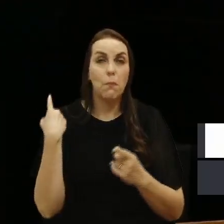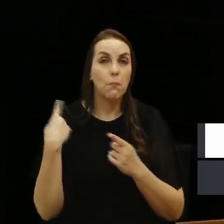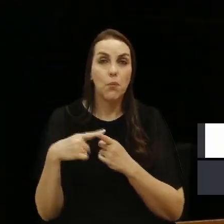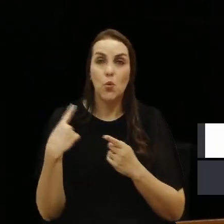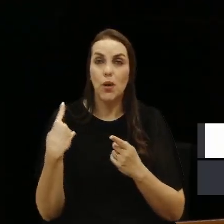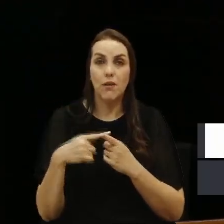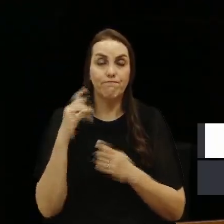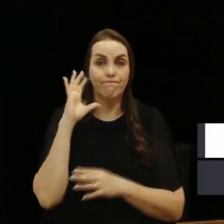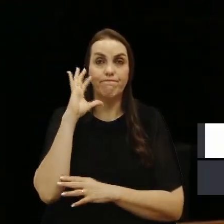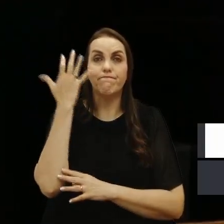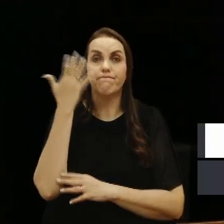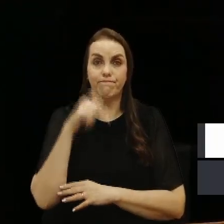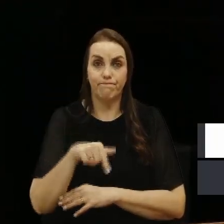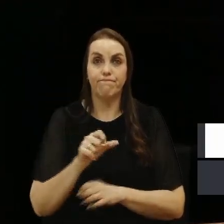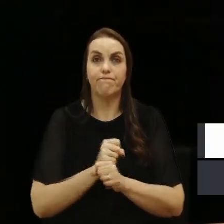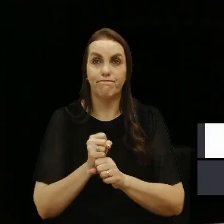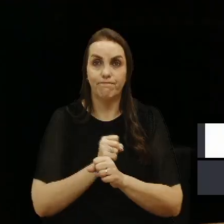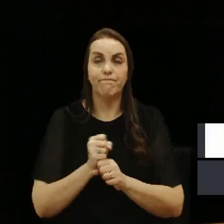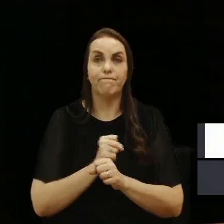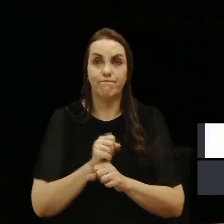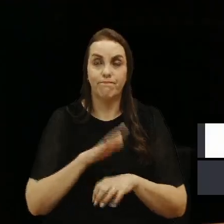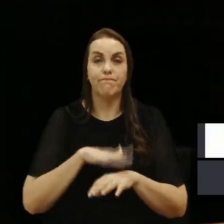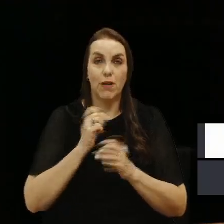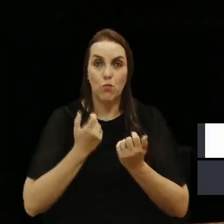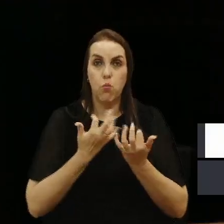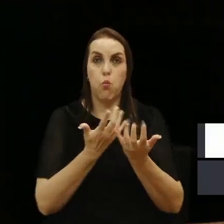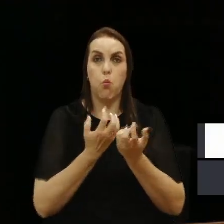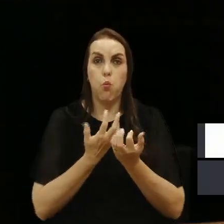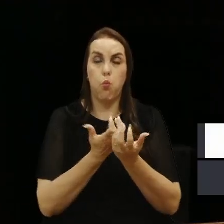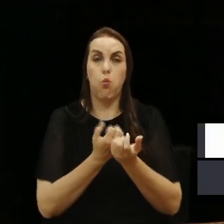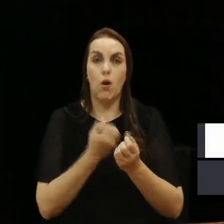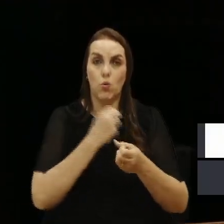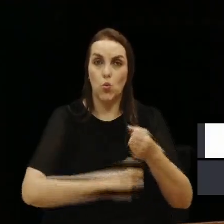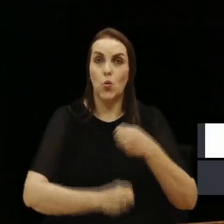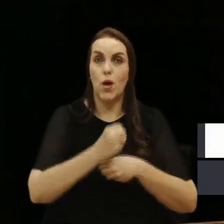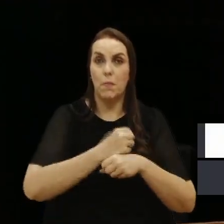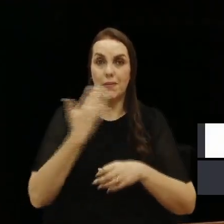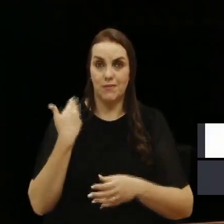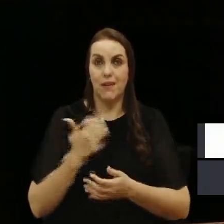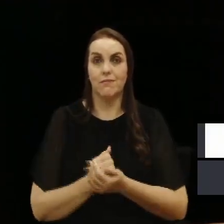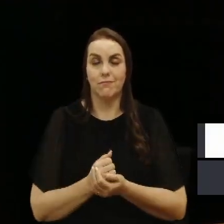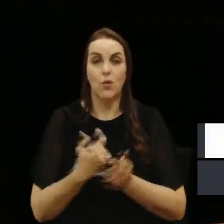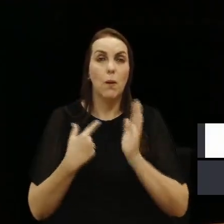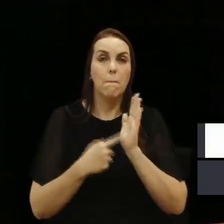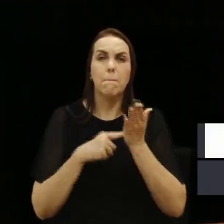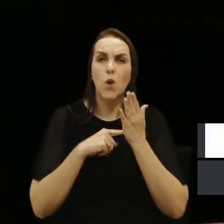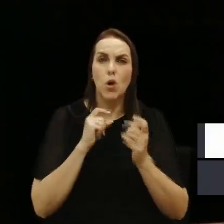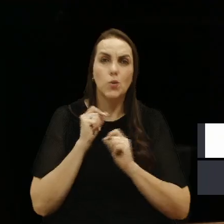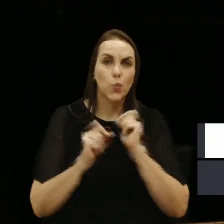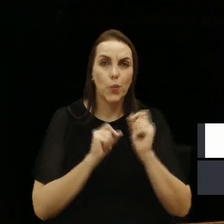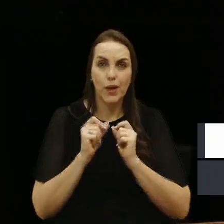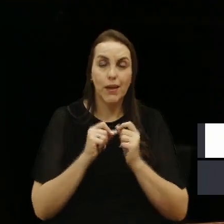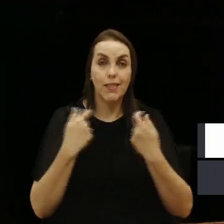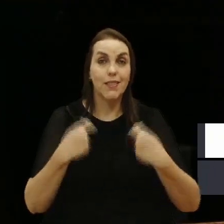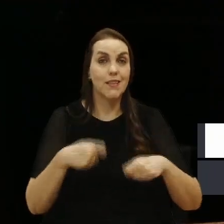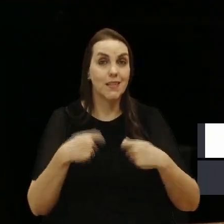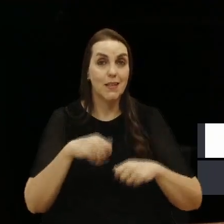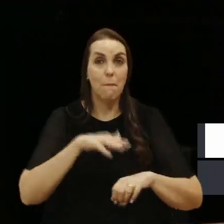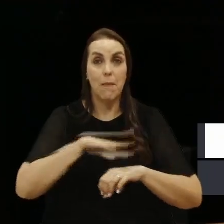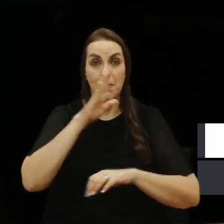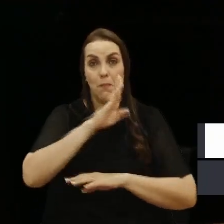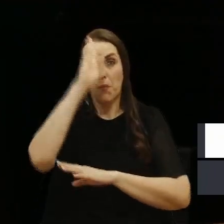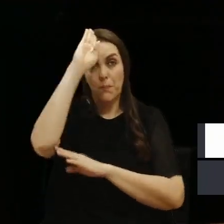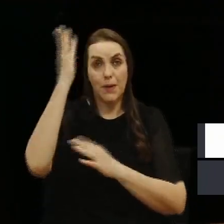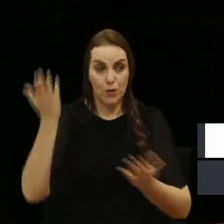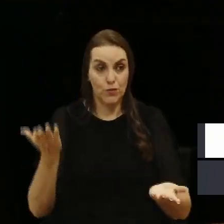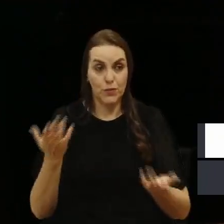né? Esse ano nós tivemos mais incêndios residenciais que o ano passado, o qual que isso demonstra na prática a necessidade de mais bombeiros, e